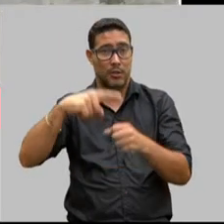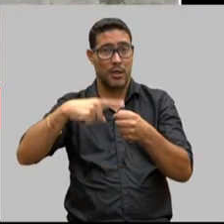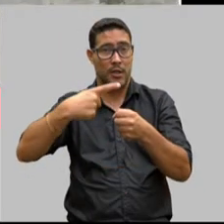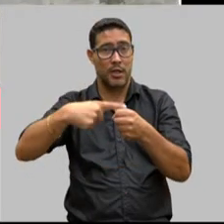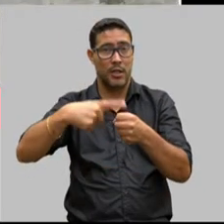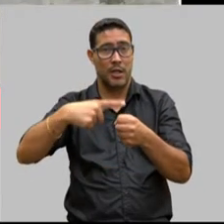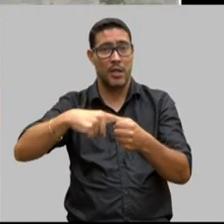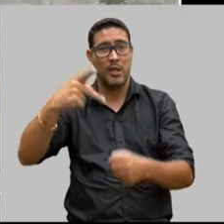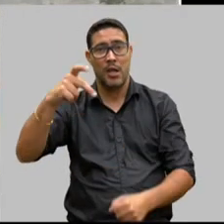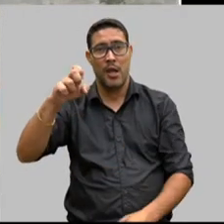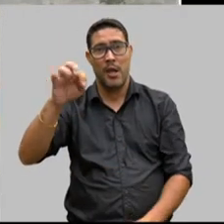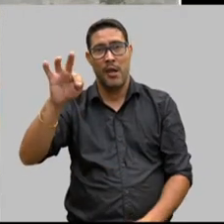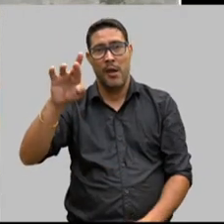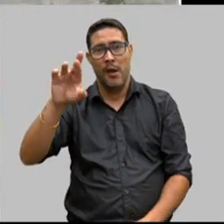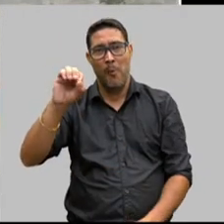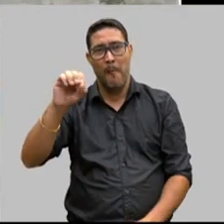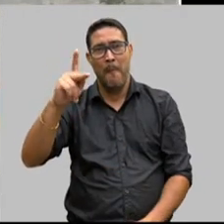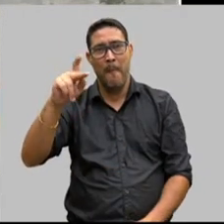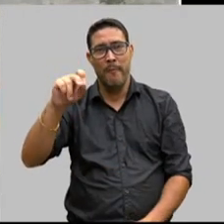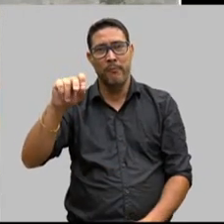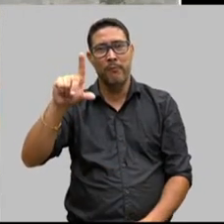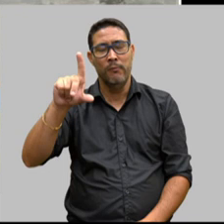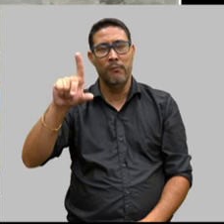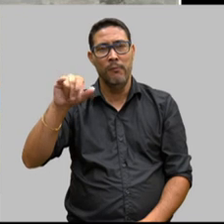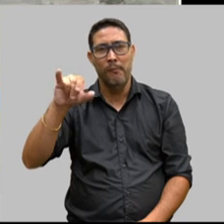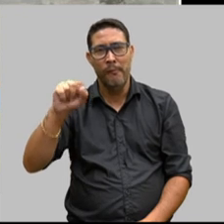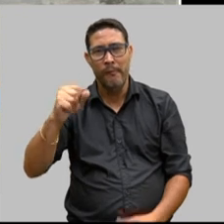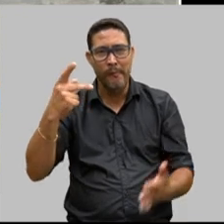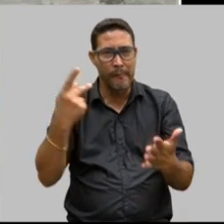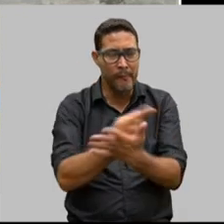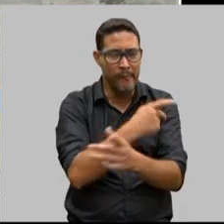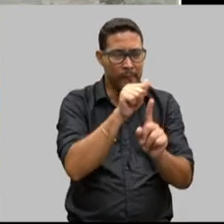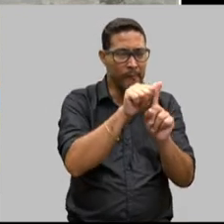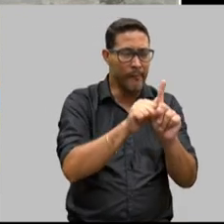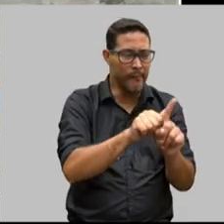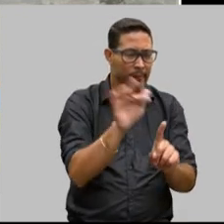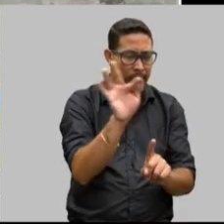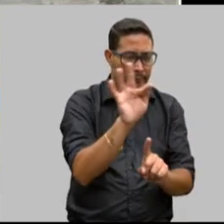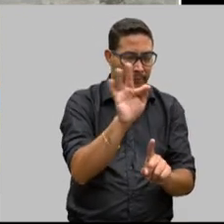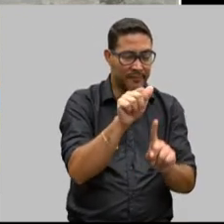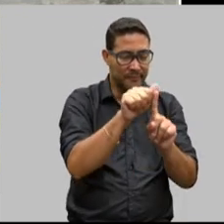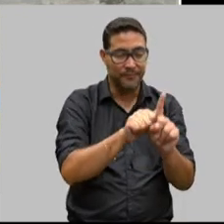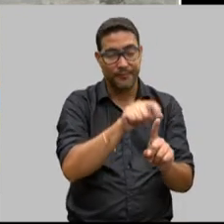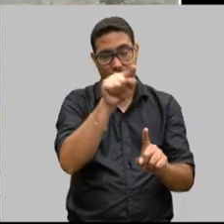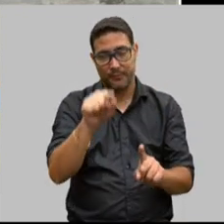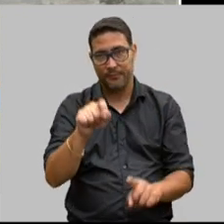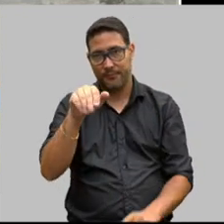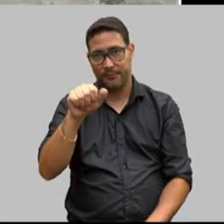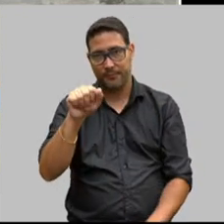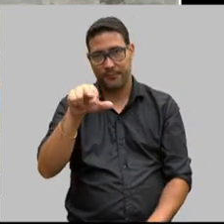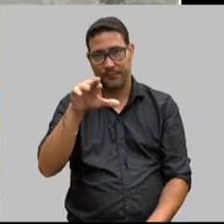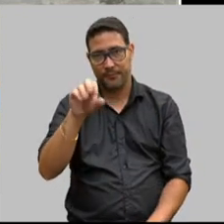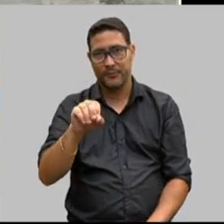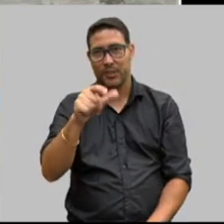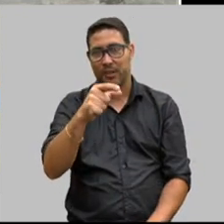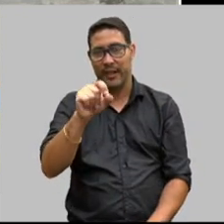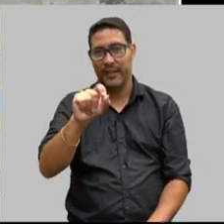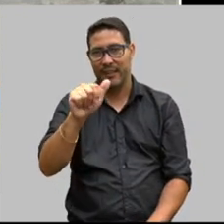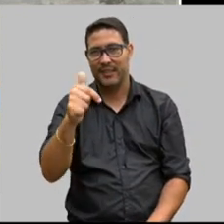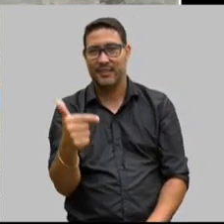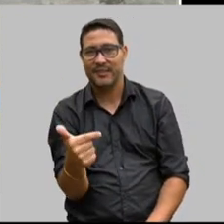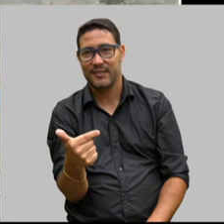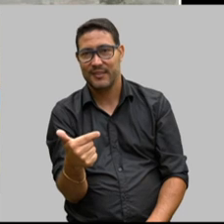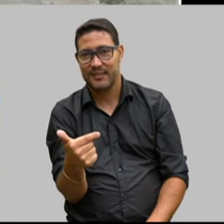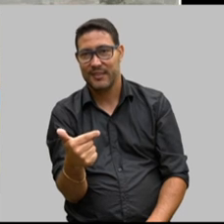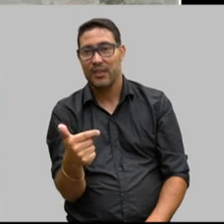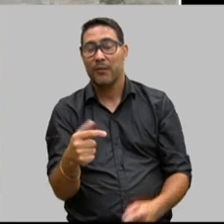dois casos, um no mês de fevereiro e outro em março de 2022, O ano passado, se vocês relembram, o caso